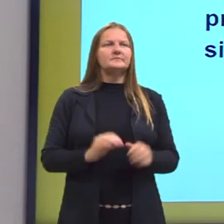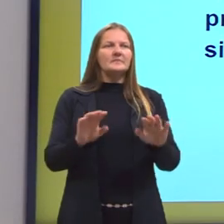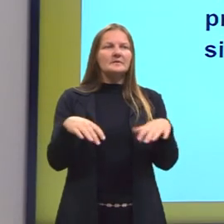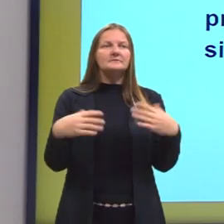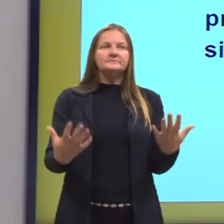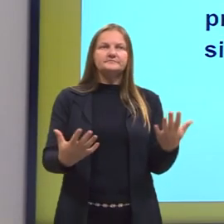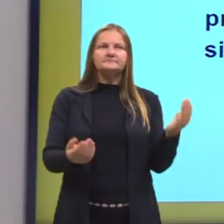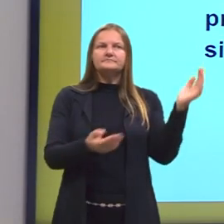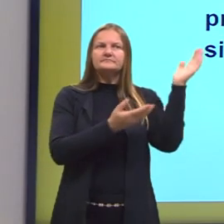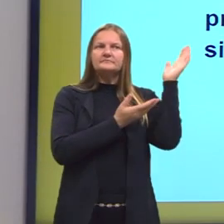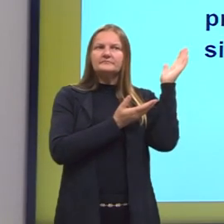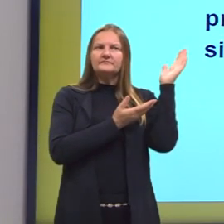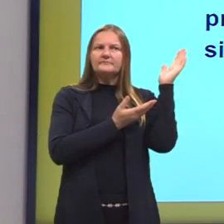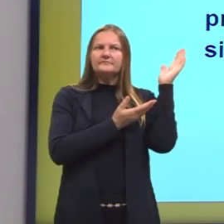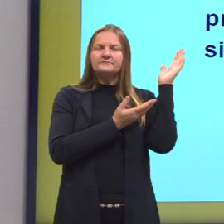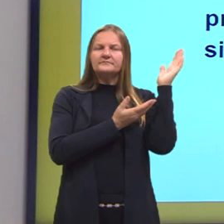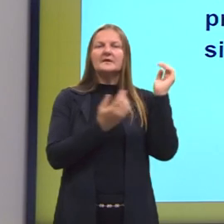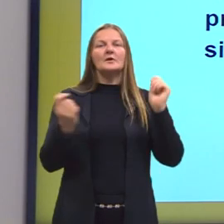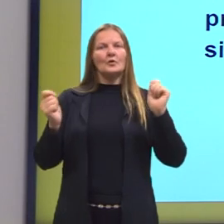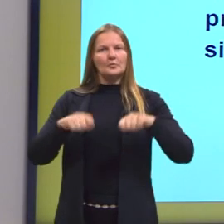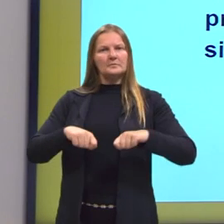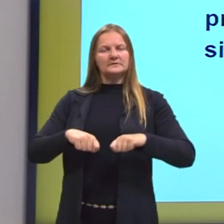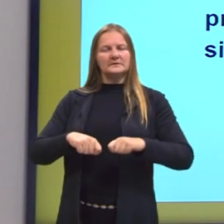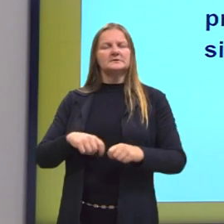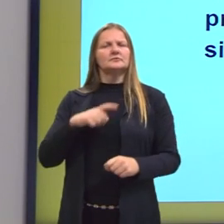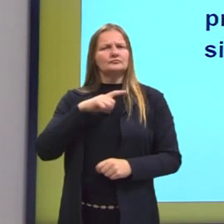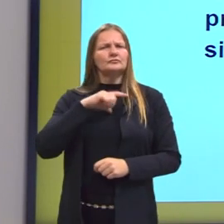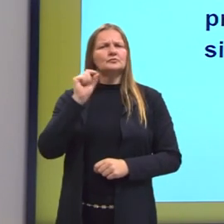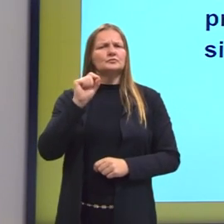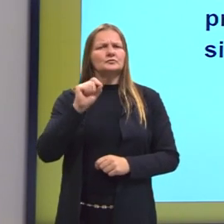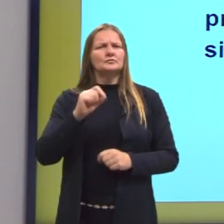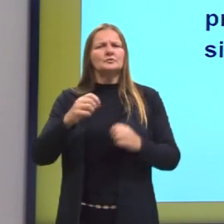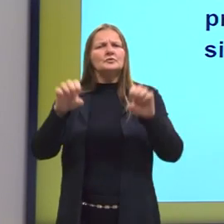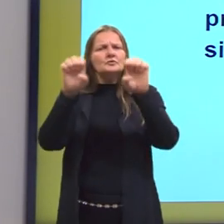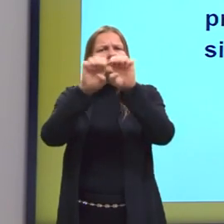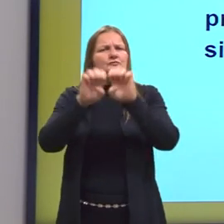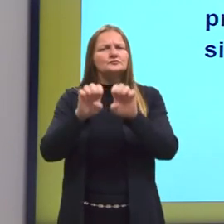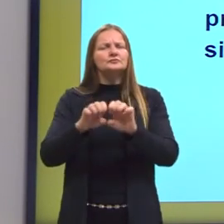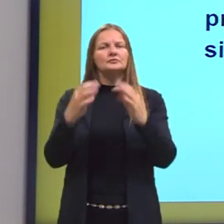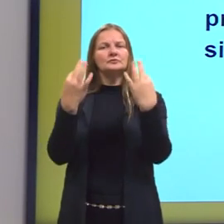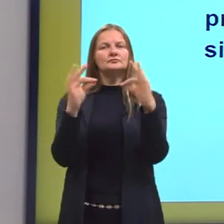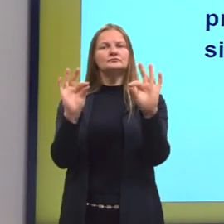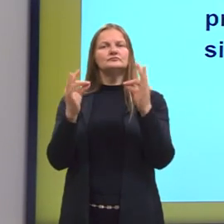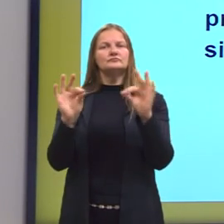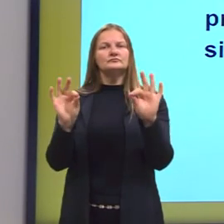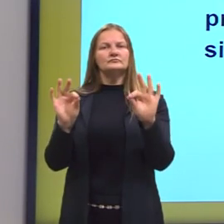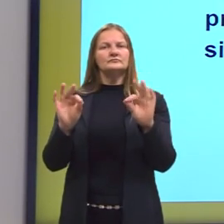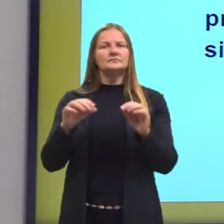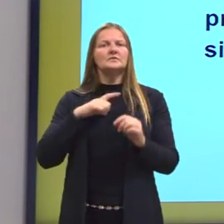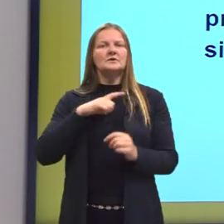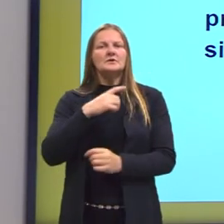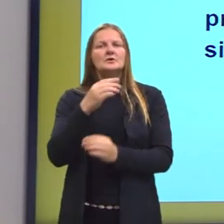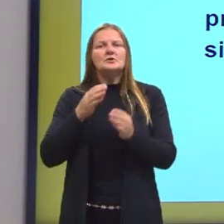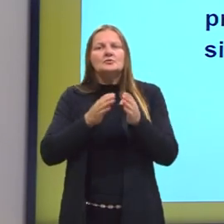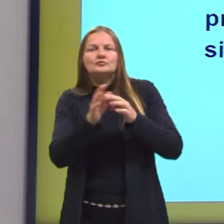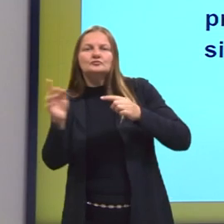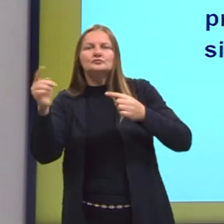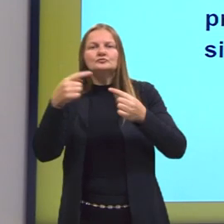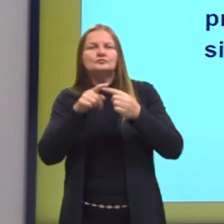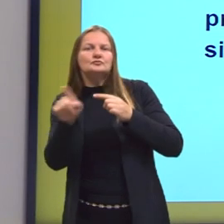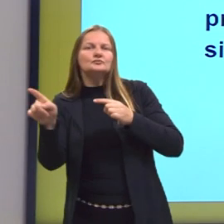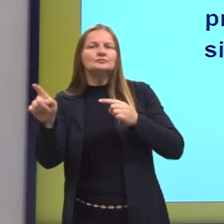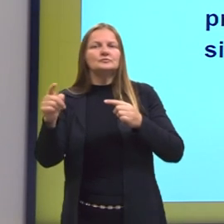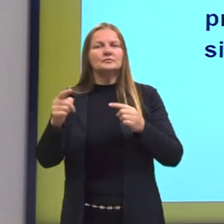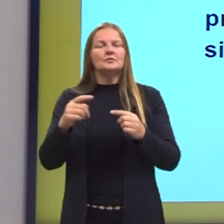Norma padrão essa competência corresponde a estrutura sintática aos desvios gramaticais